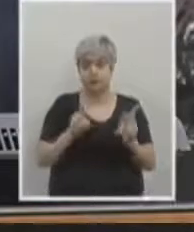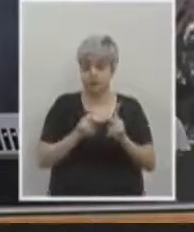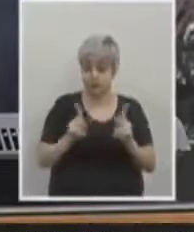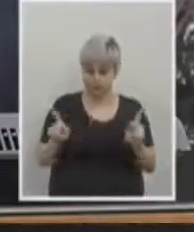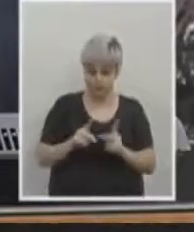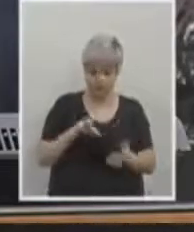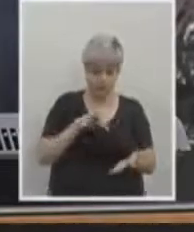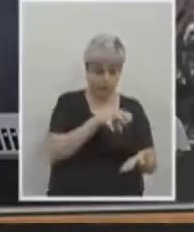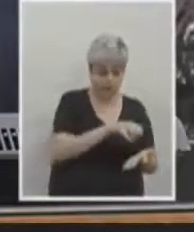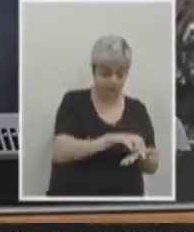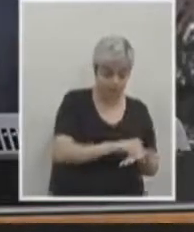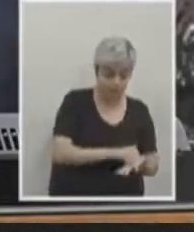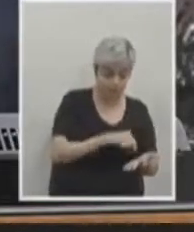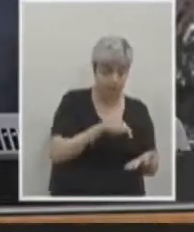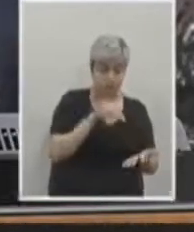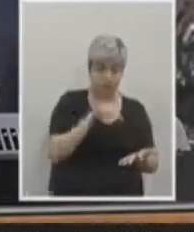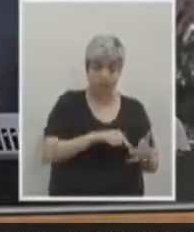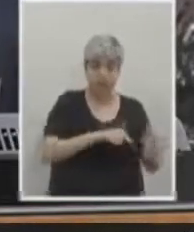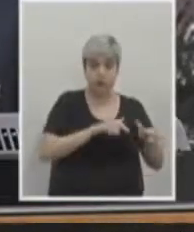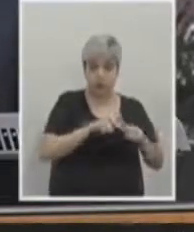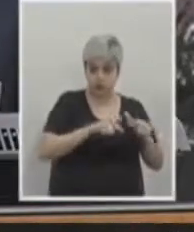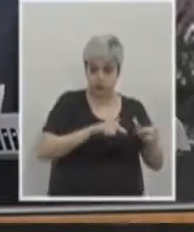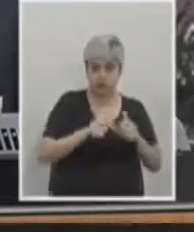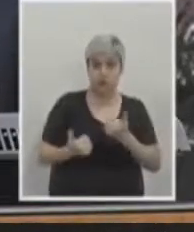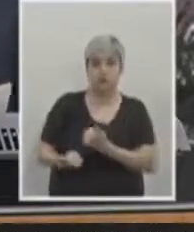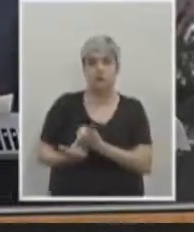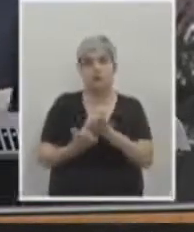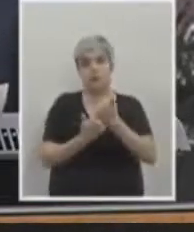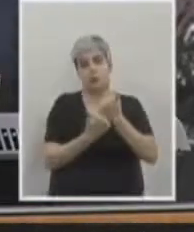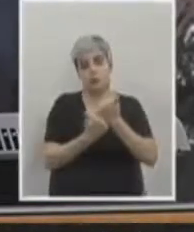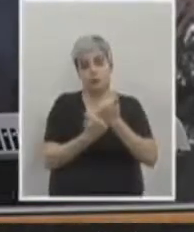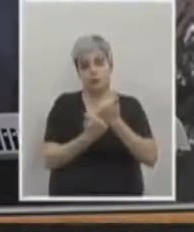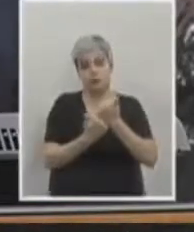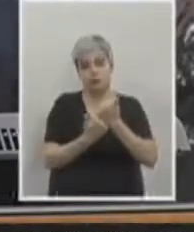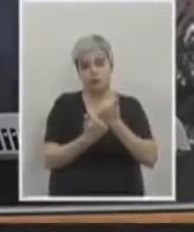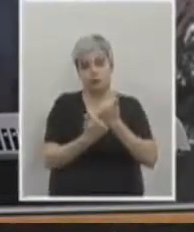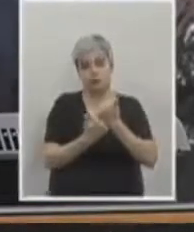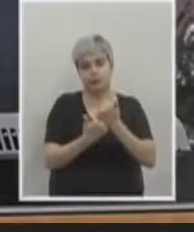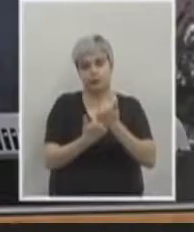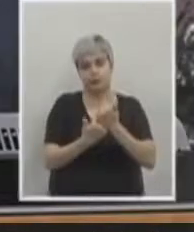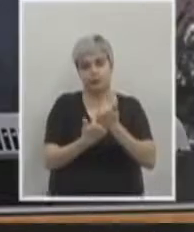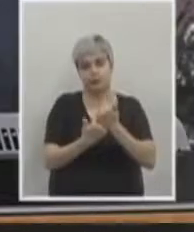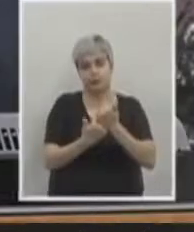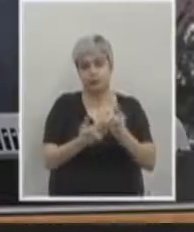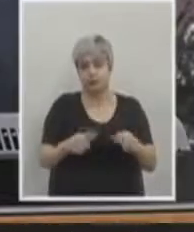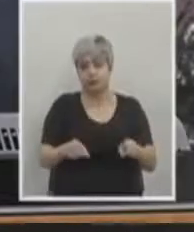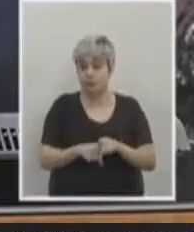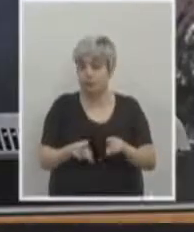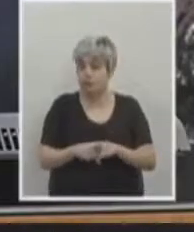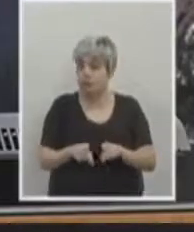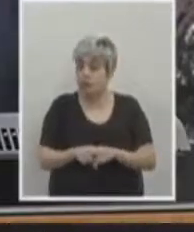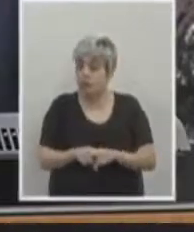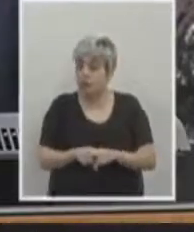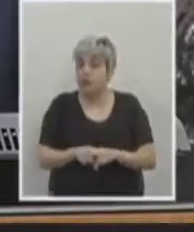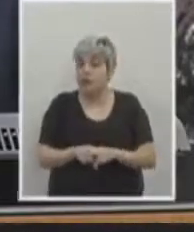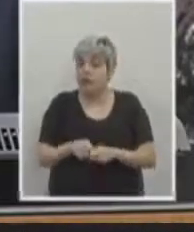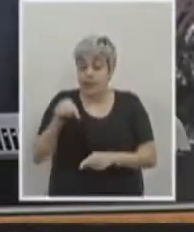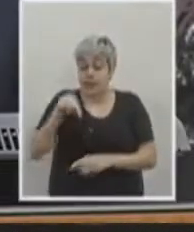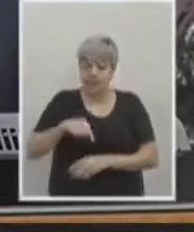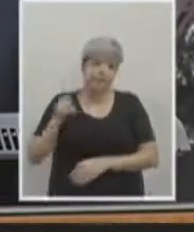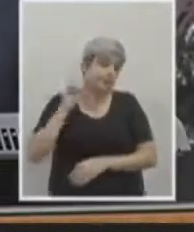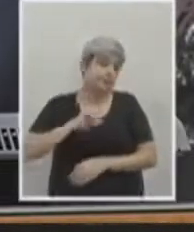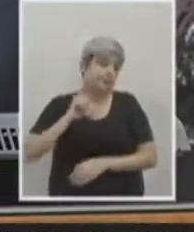efetivos estão também trabalhando como professor de apoio. Outra coisa, professor Elaine, Minas